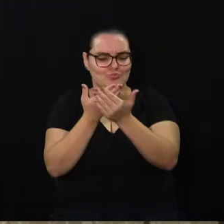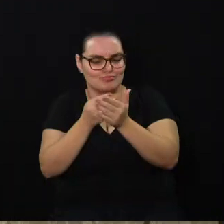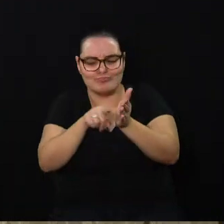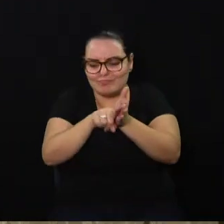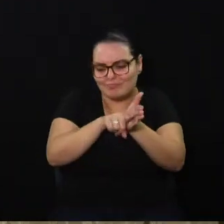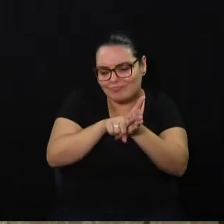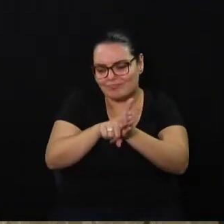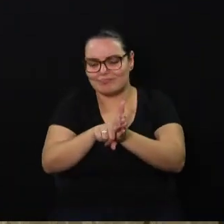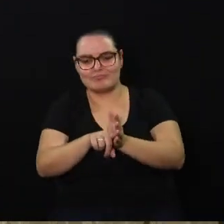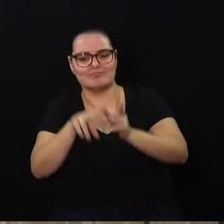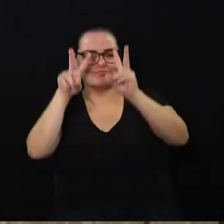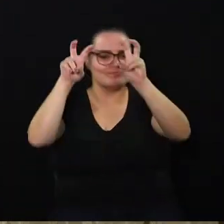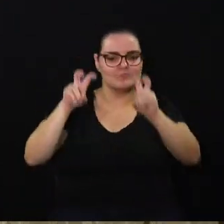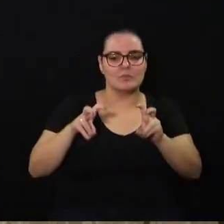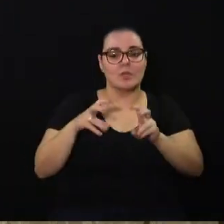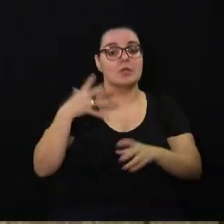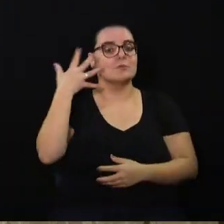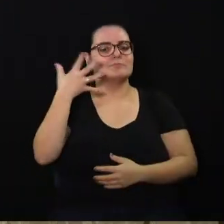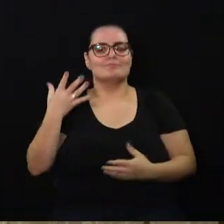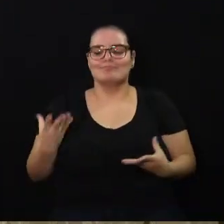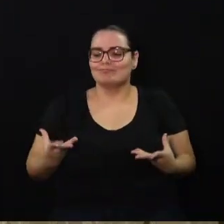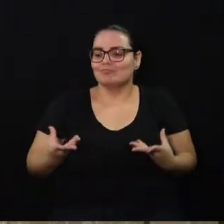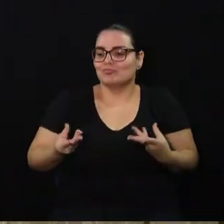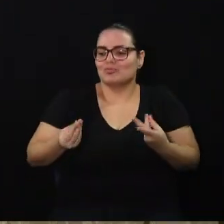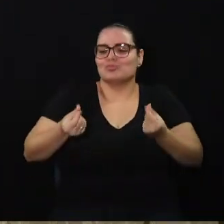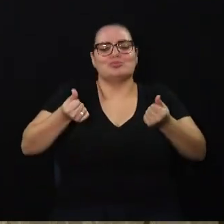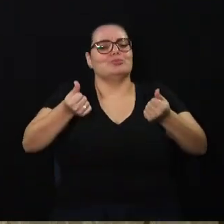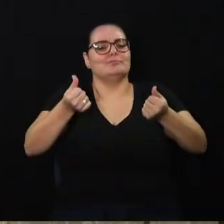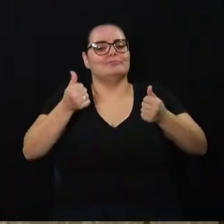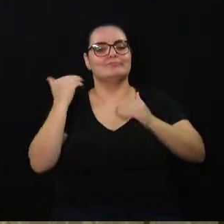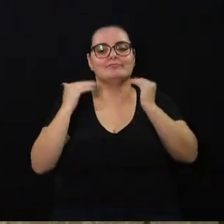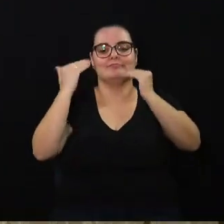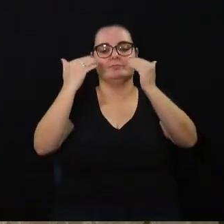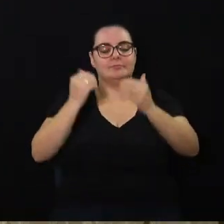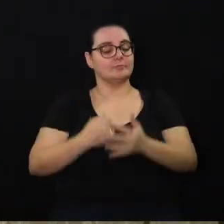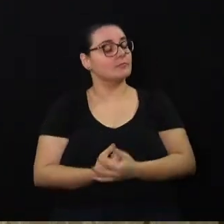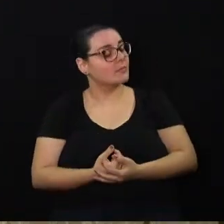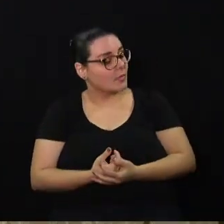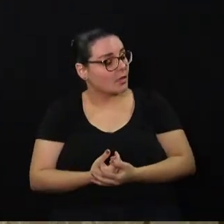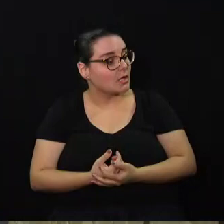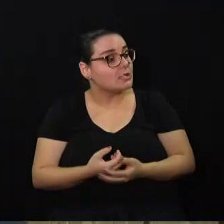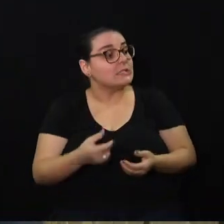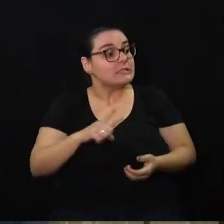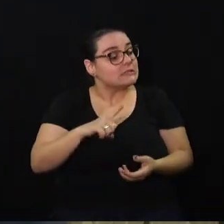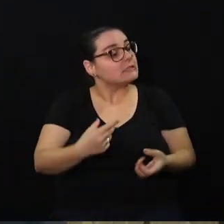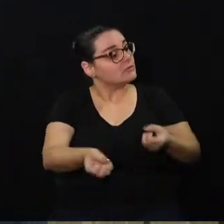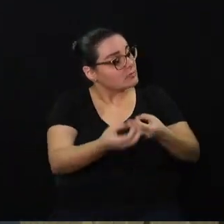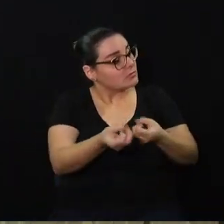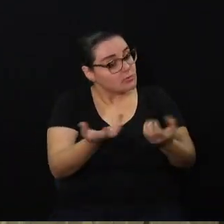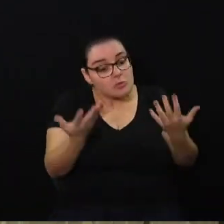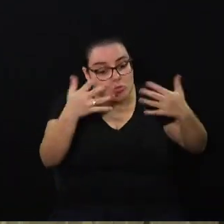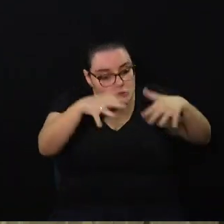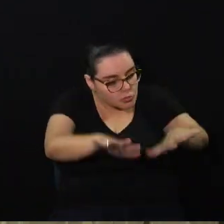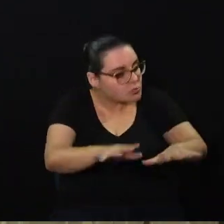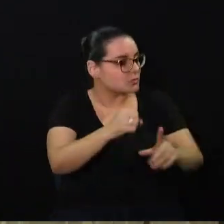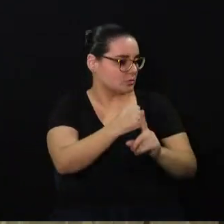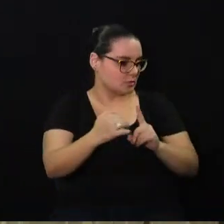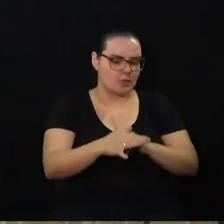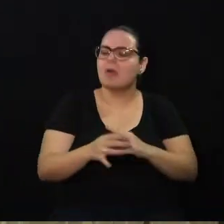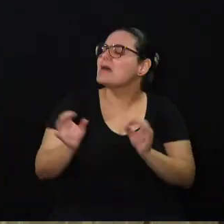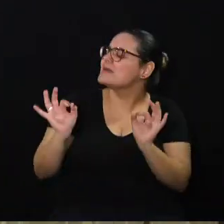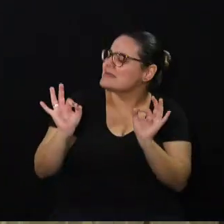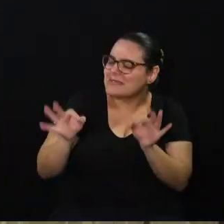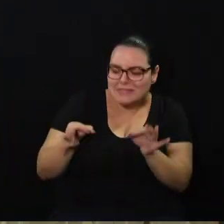certamente será um seminário muito rico e produtivo e tendo informação também é mais fácil de incluir essas pessoas na sociedade com